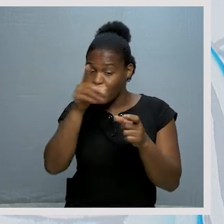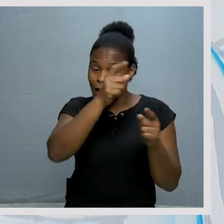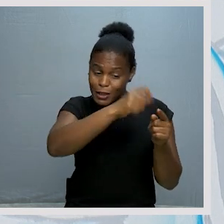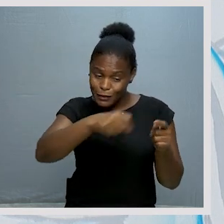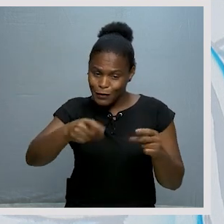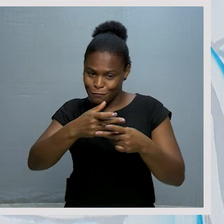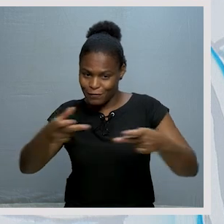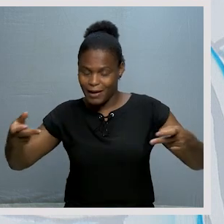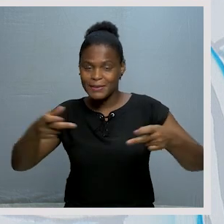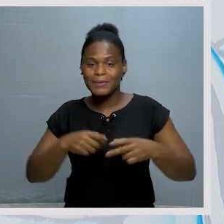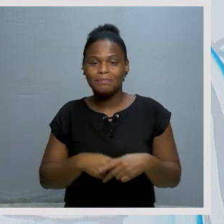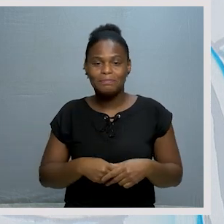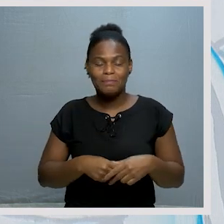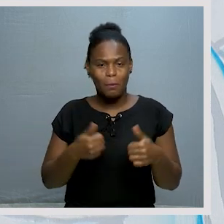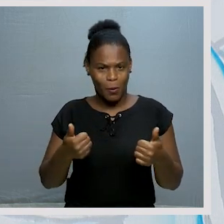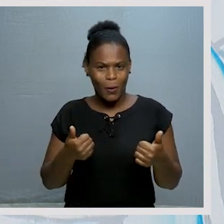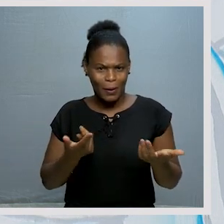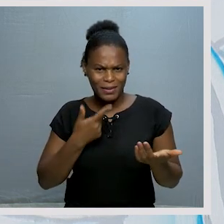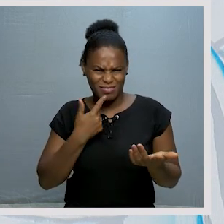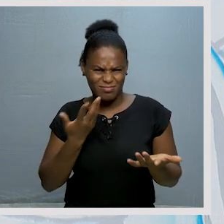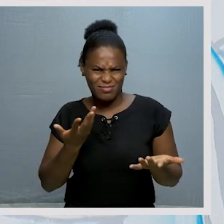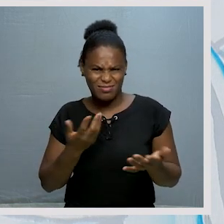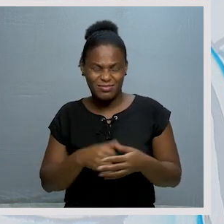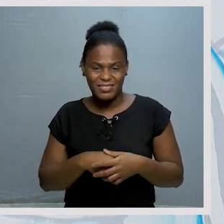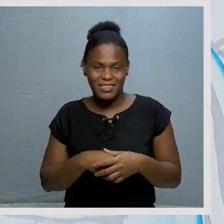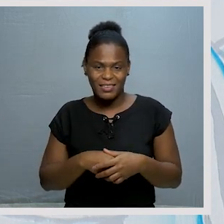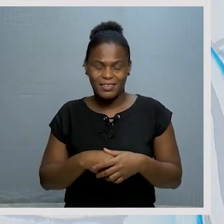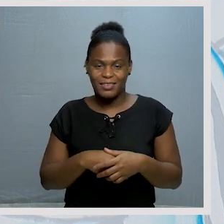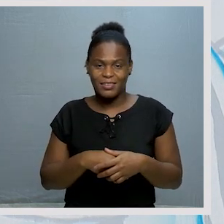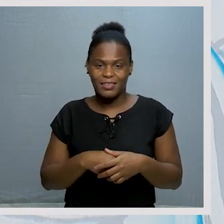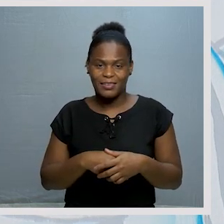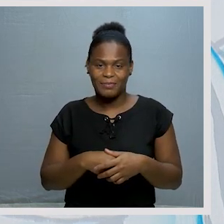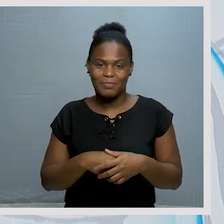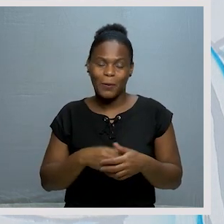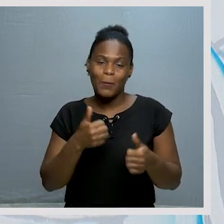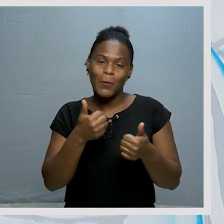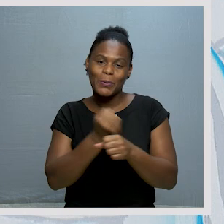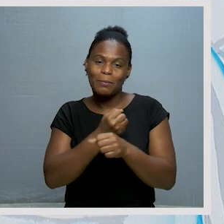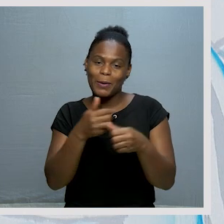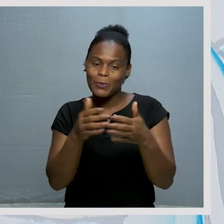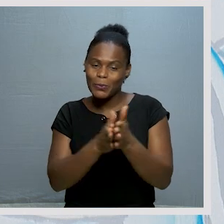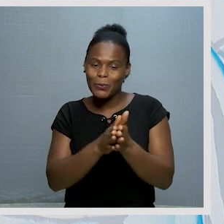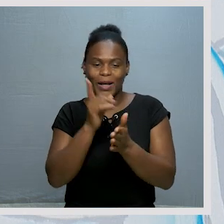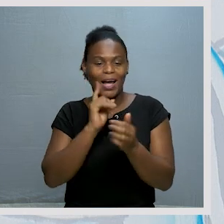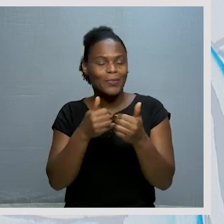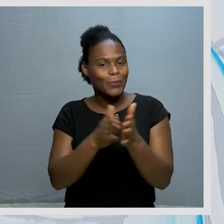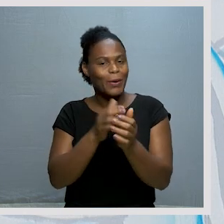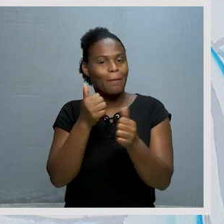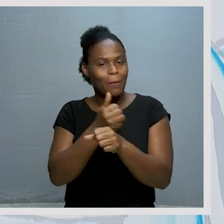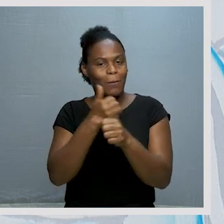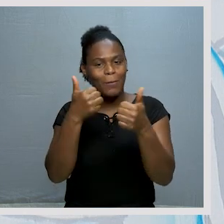Isso mesmo. Então, podem copiar. e um bom trabalho a todos e a